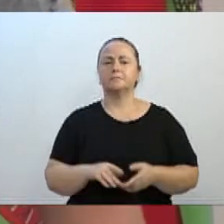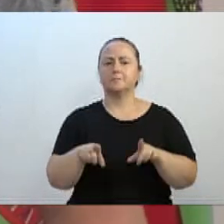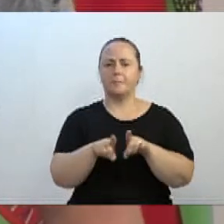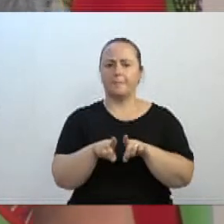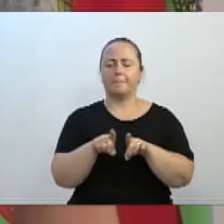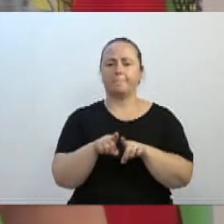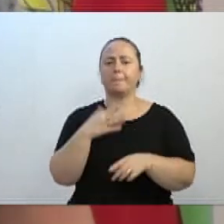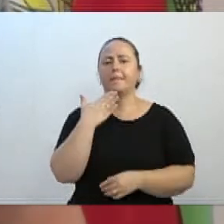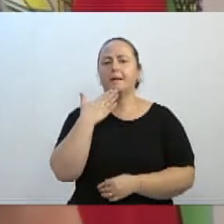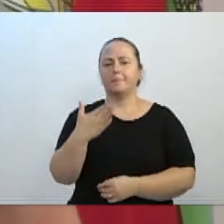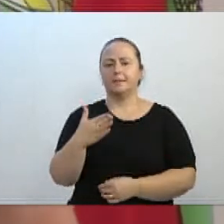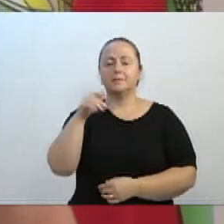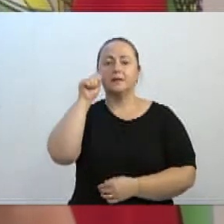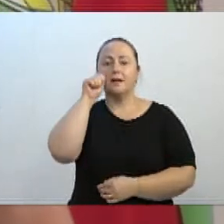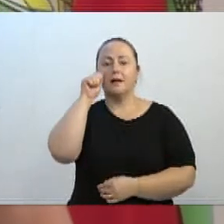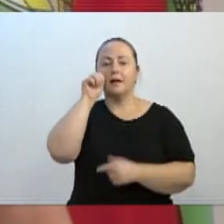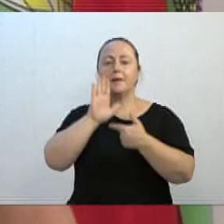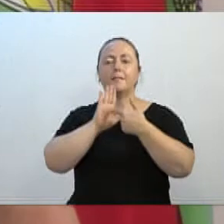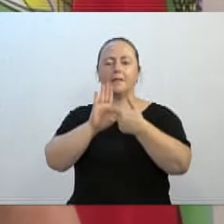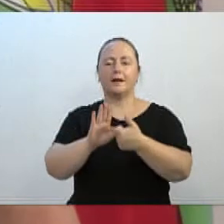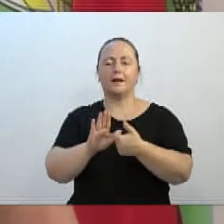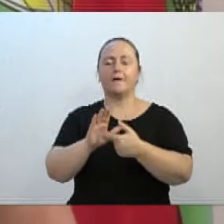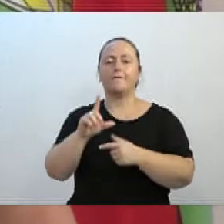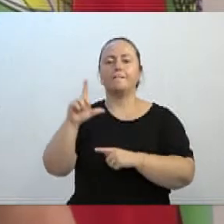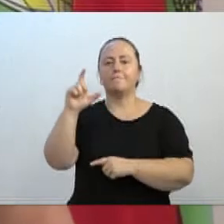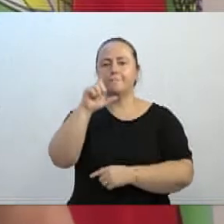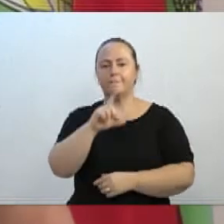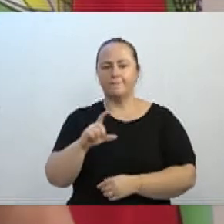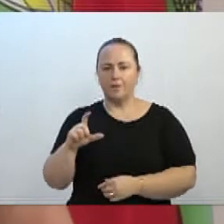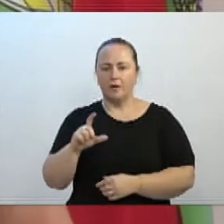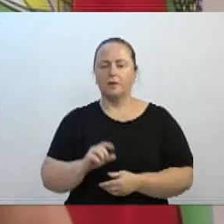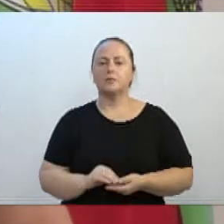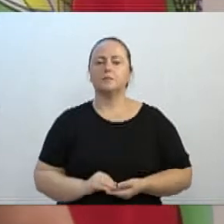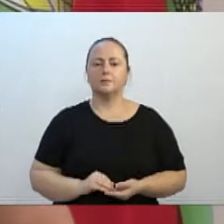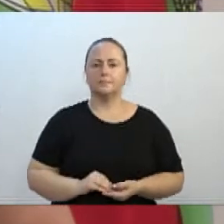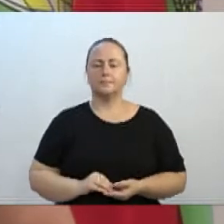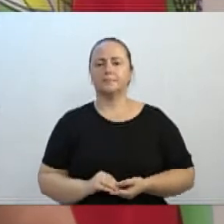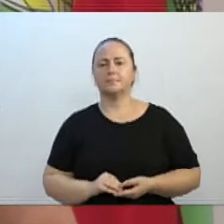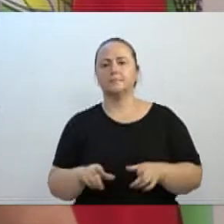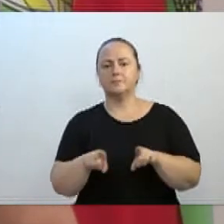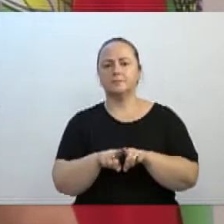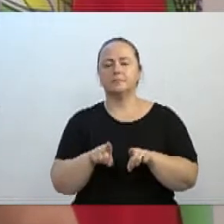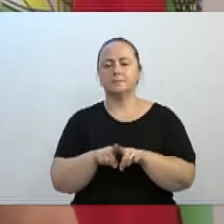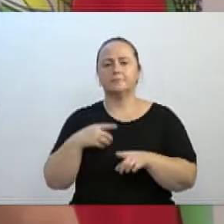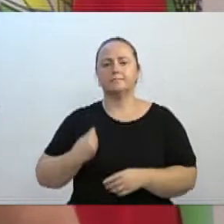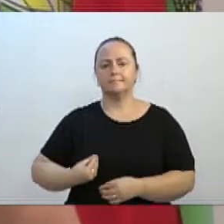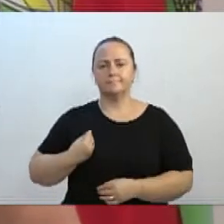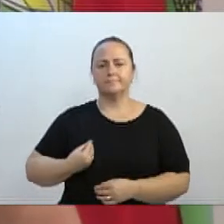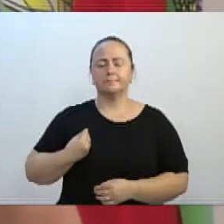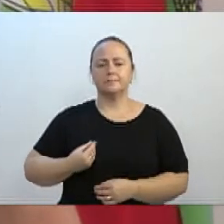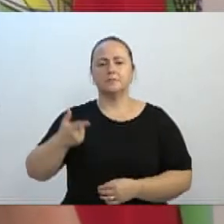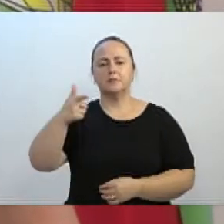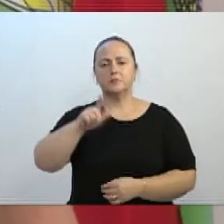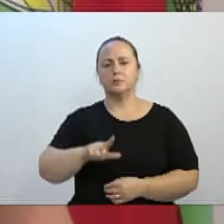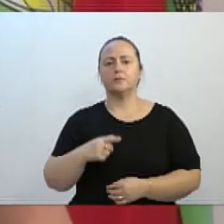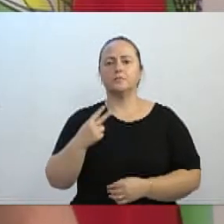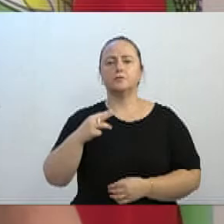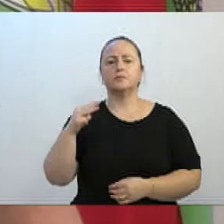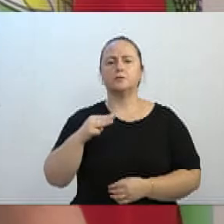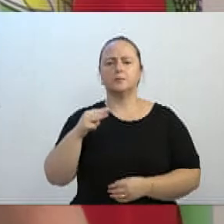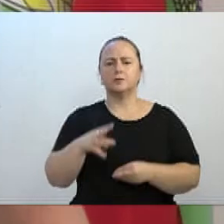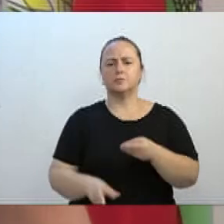para ir colocar algumas das últimas 3 imagens que eu pedi ali, e de antemão pedir à presidente que, se puder, me conceda mais 2 minutos e